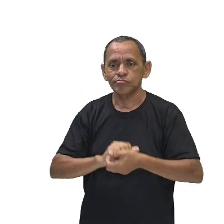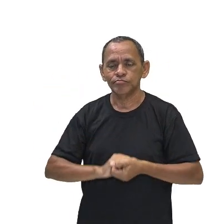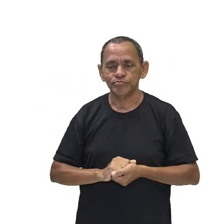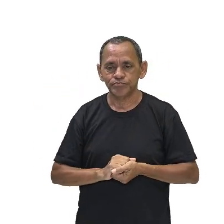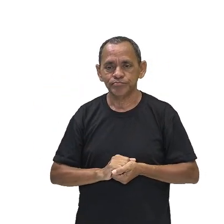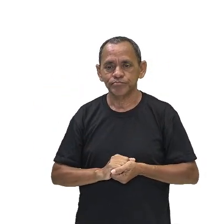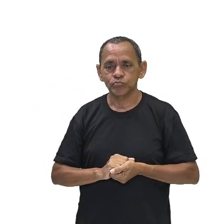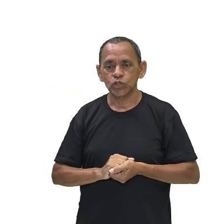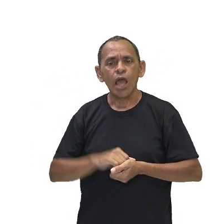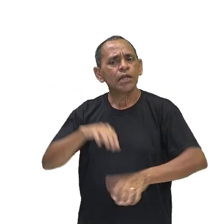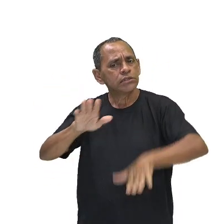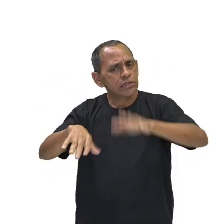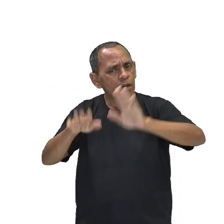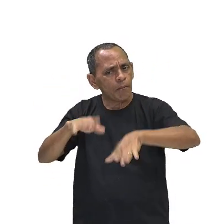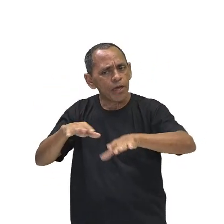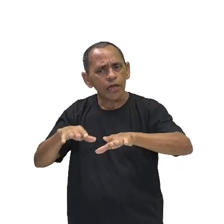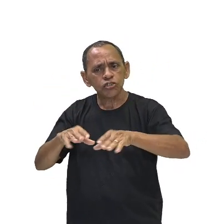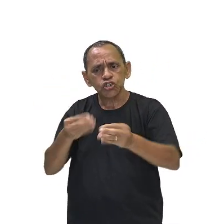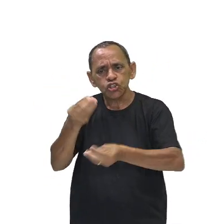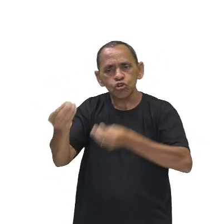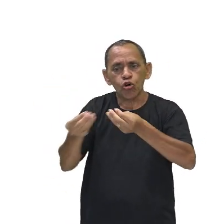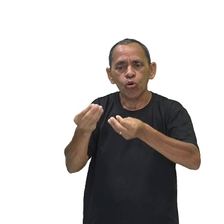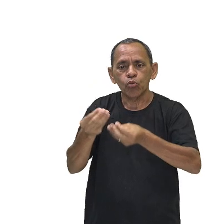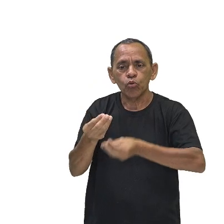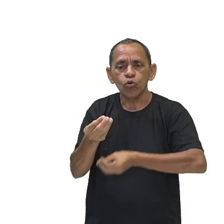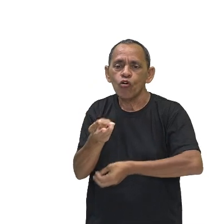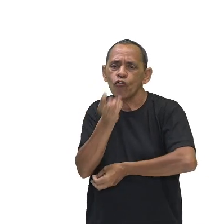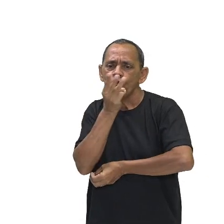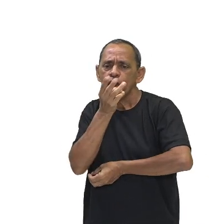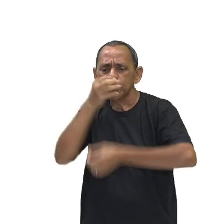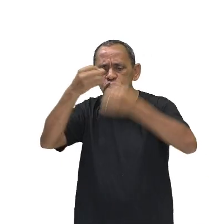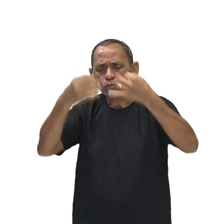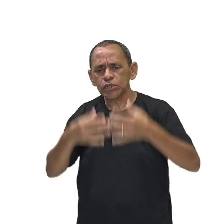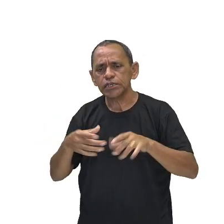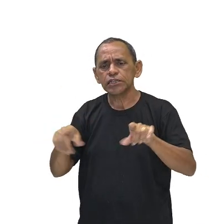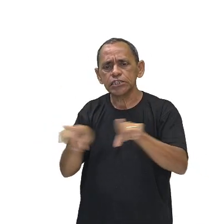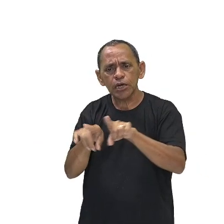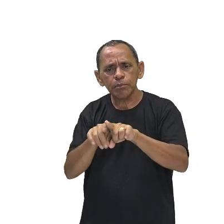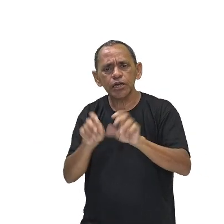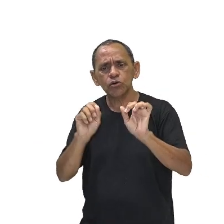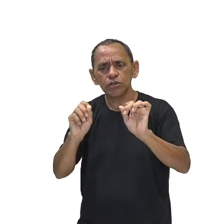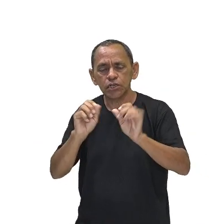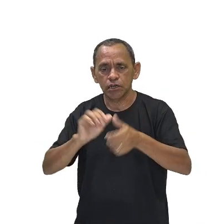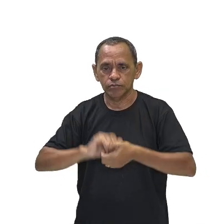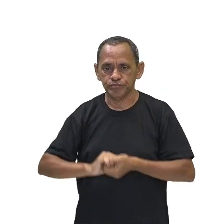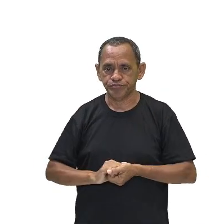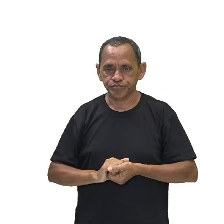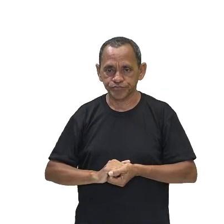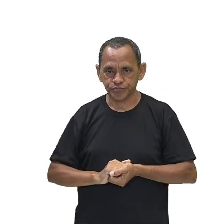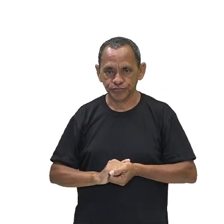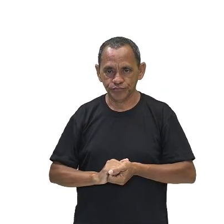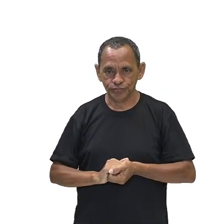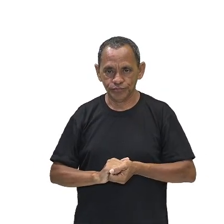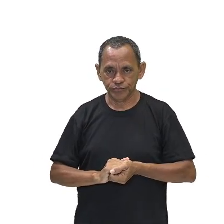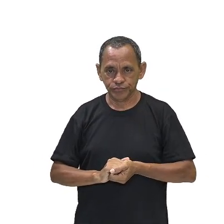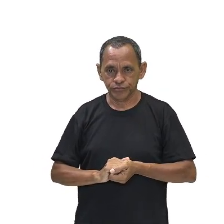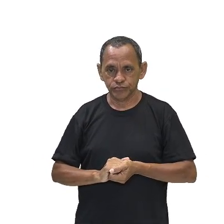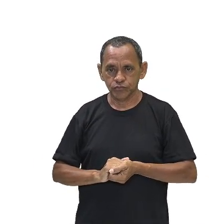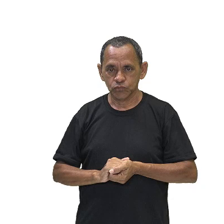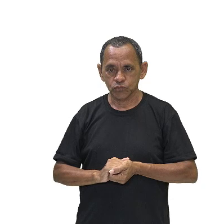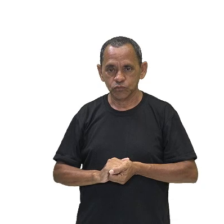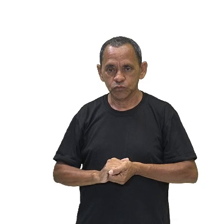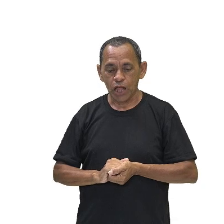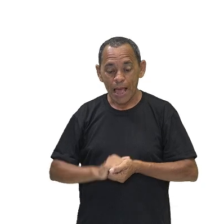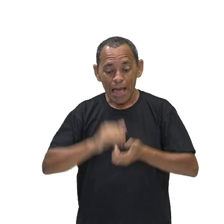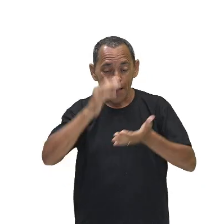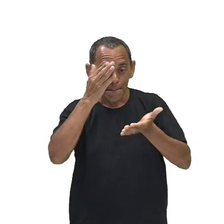Então, o que Weber quer dizer? Ele quer dizer que o ponto de